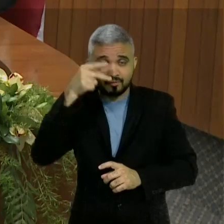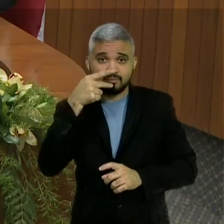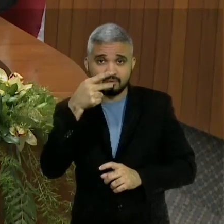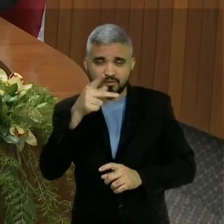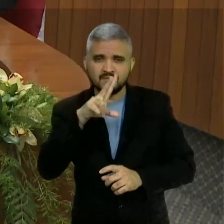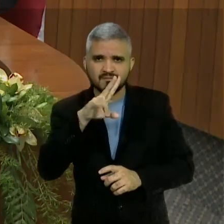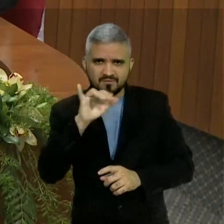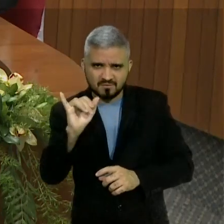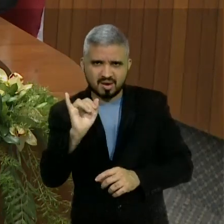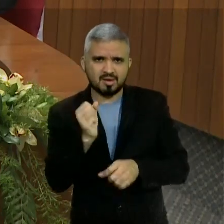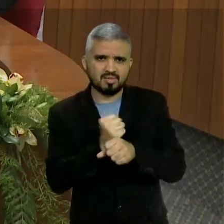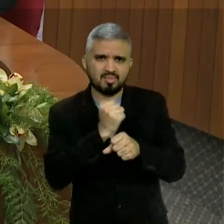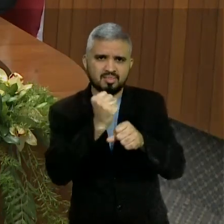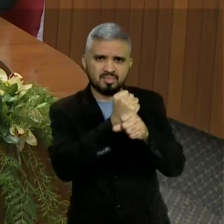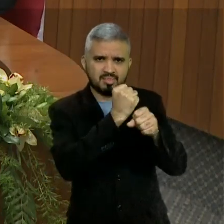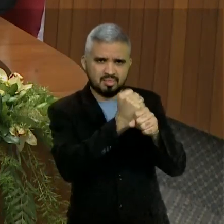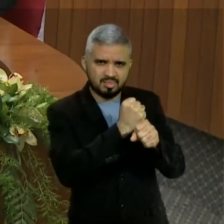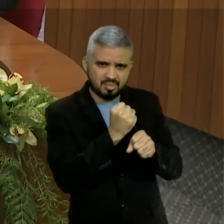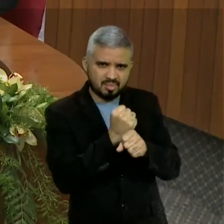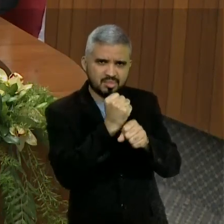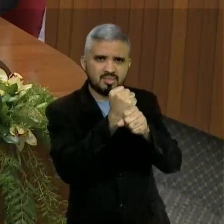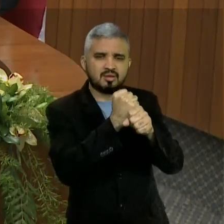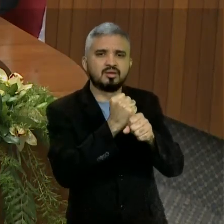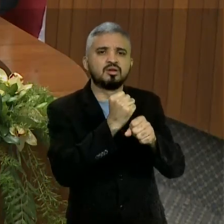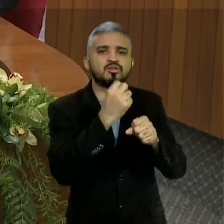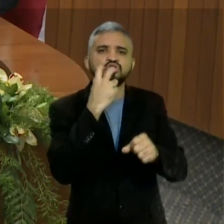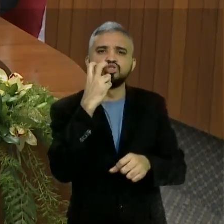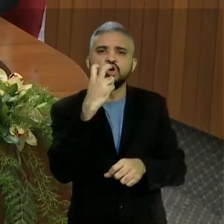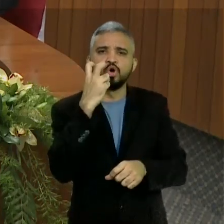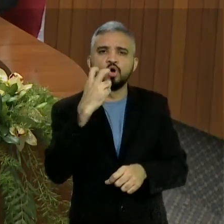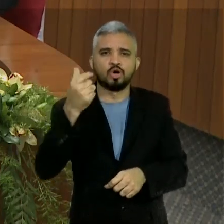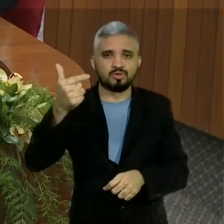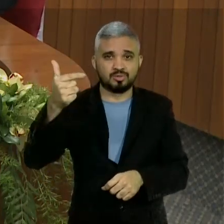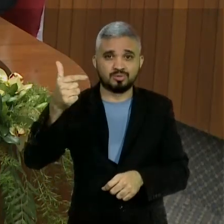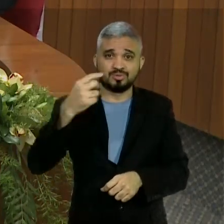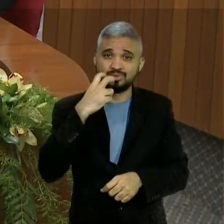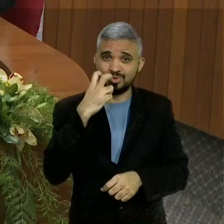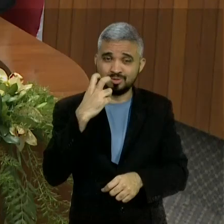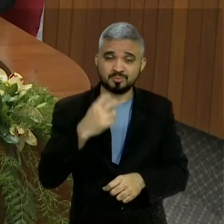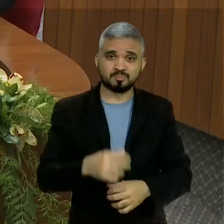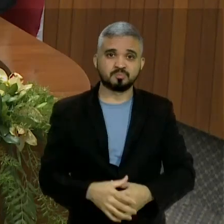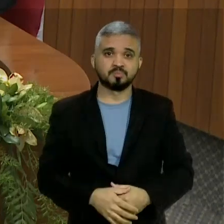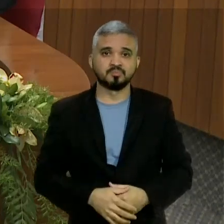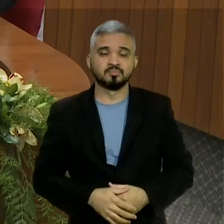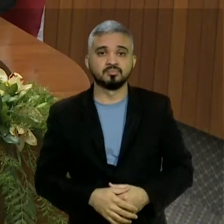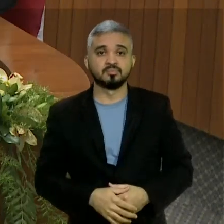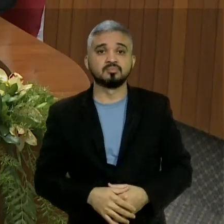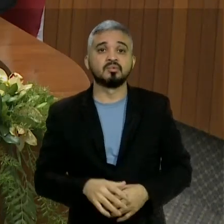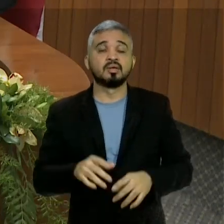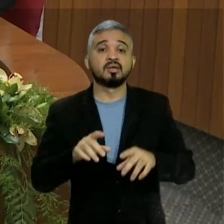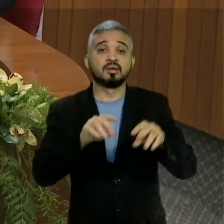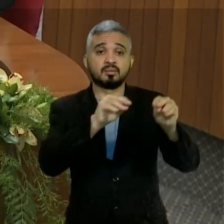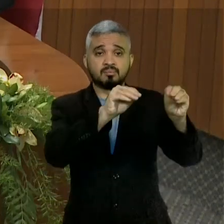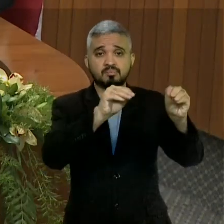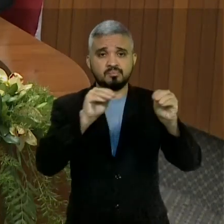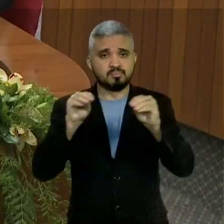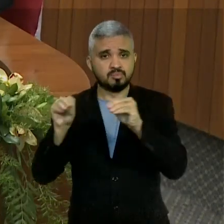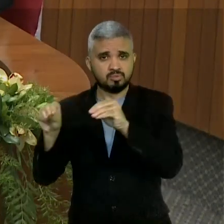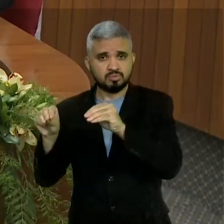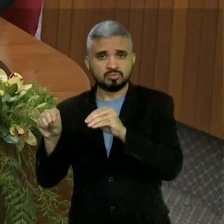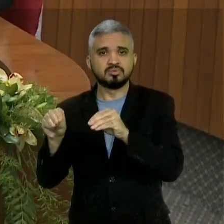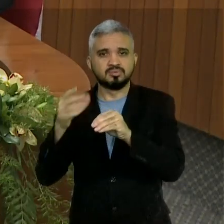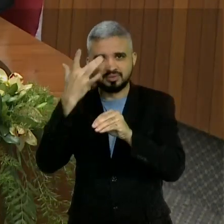ainda de tartaruga Mas o pior eles fizeram uma sua ência dos pacientes para um outro hospital